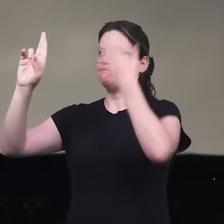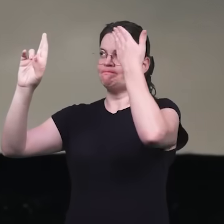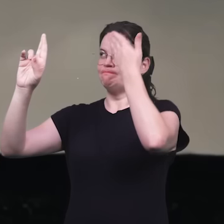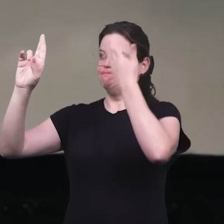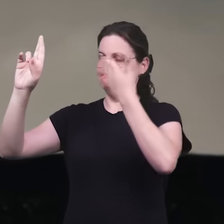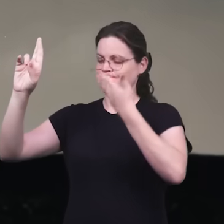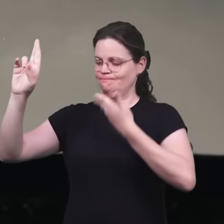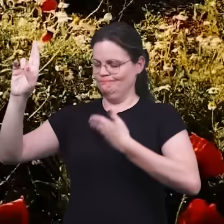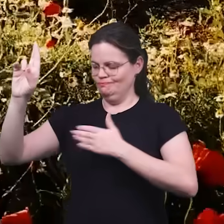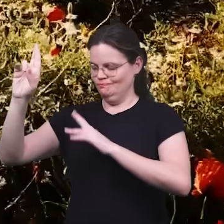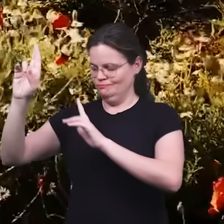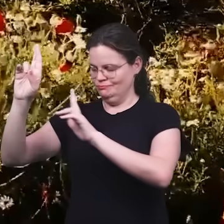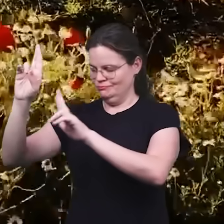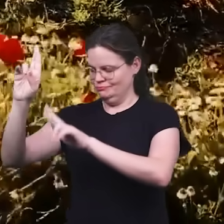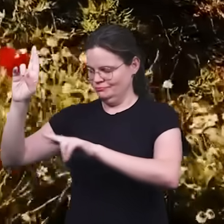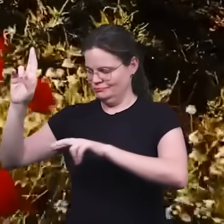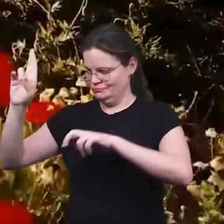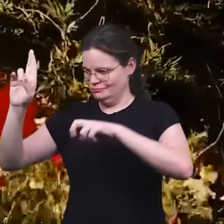pés,